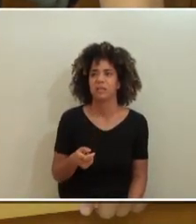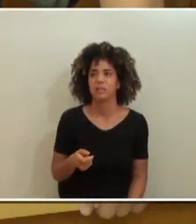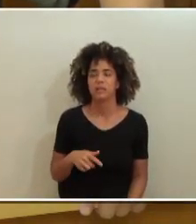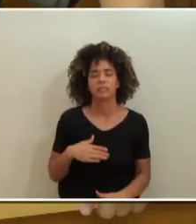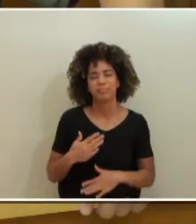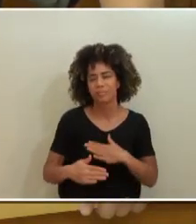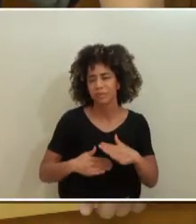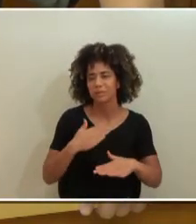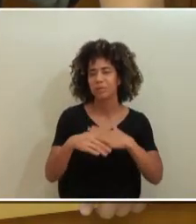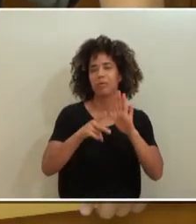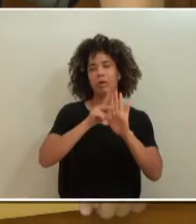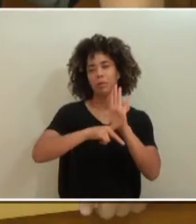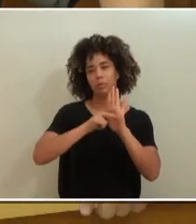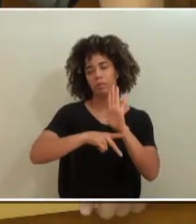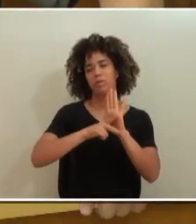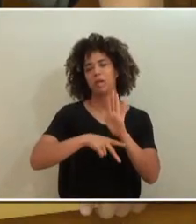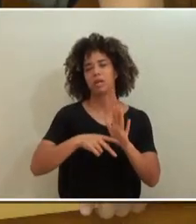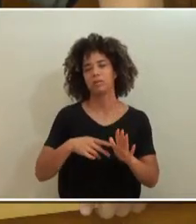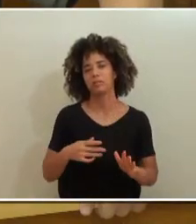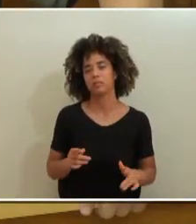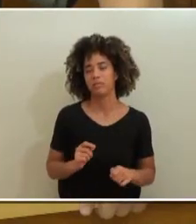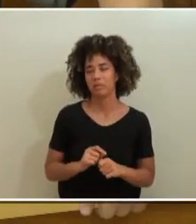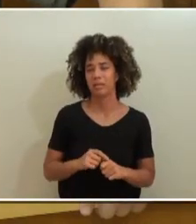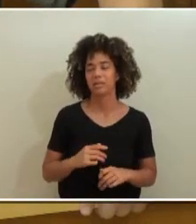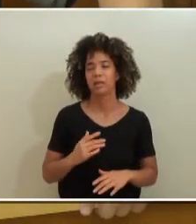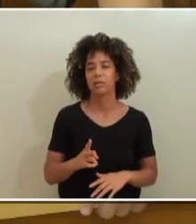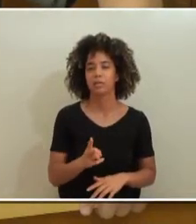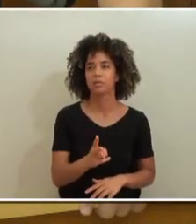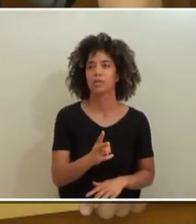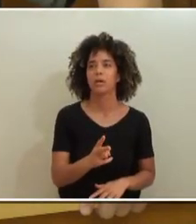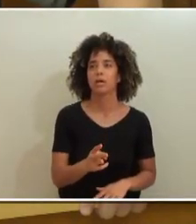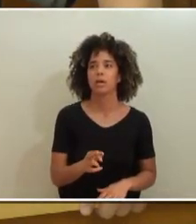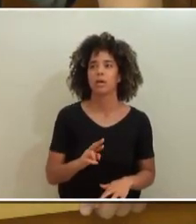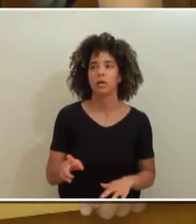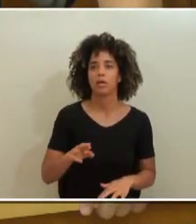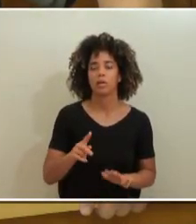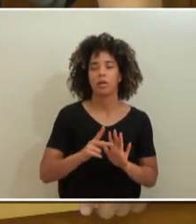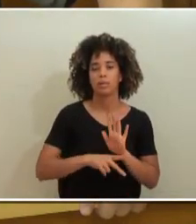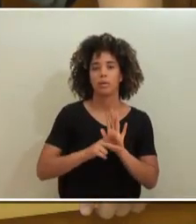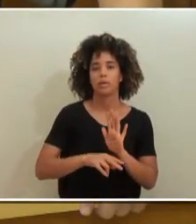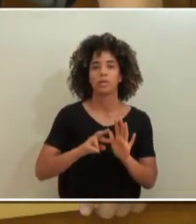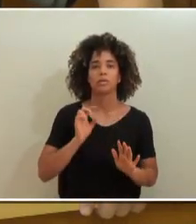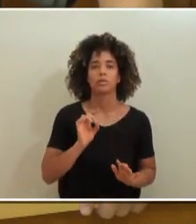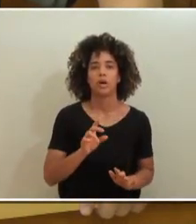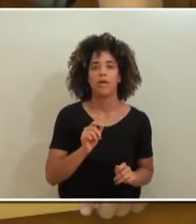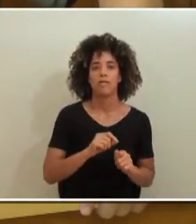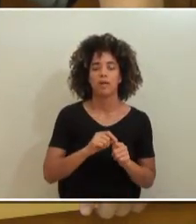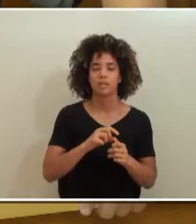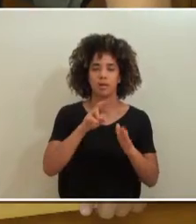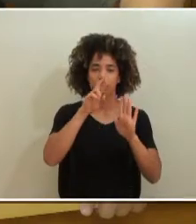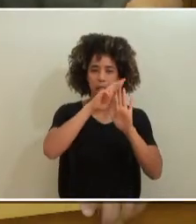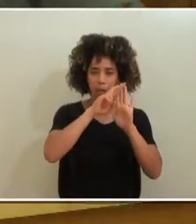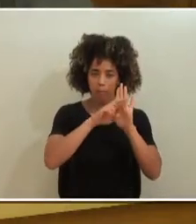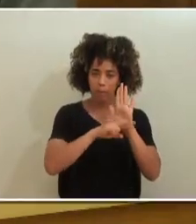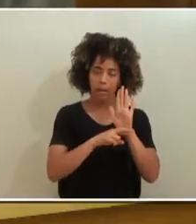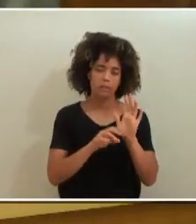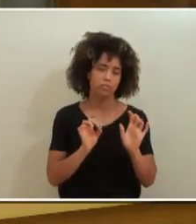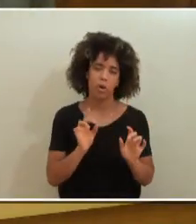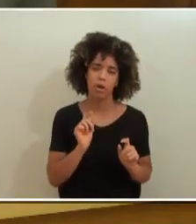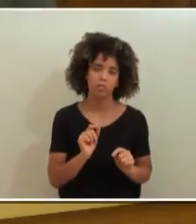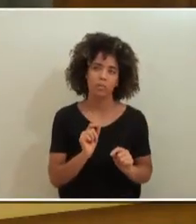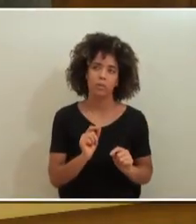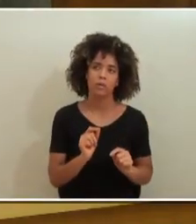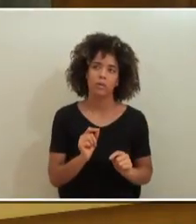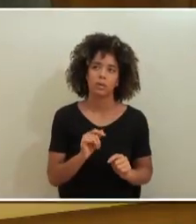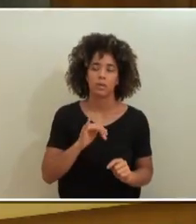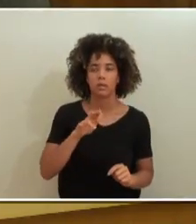desenvolver meu projeto de IM, que na realidade não era nenhum projeto, era apenas fazer o relatório, né? E aí, cadê a